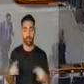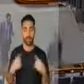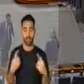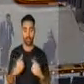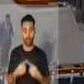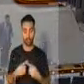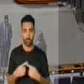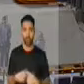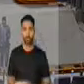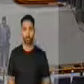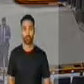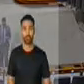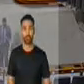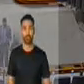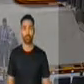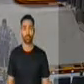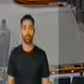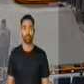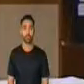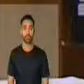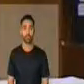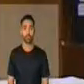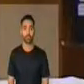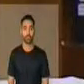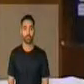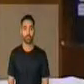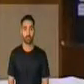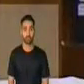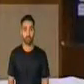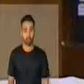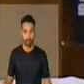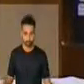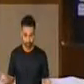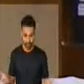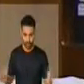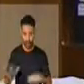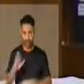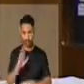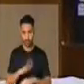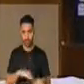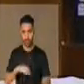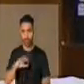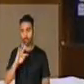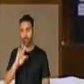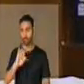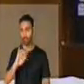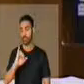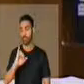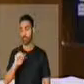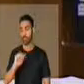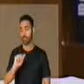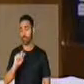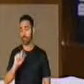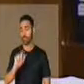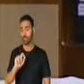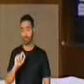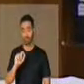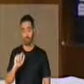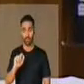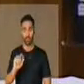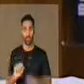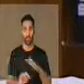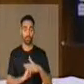sessão. Quero agora chamar para fazer uso da palavra o Tiago Farina Matos, do Instituto